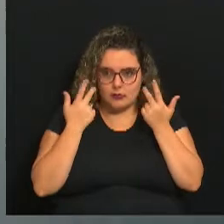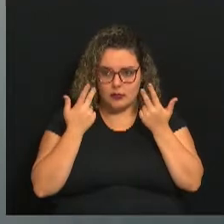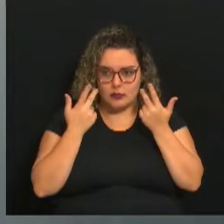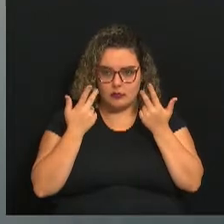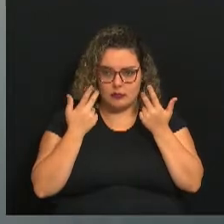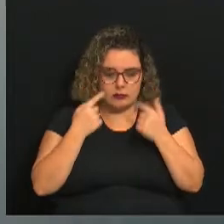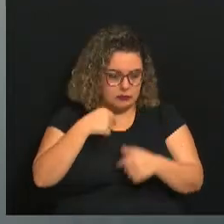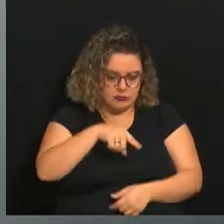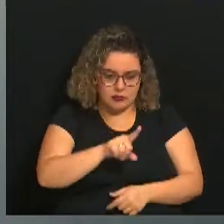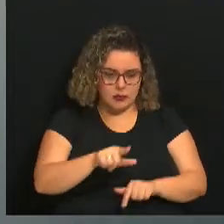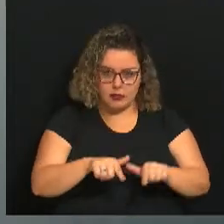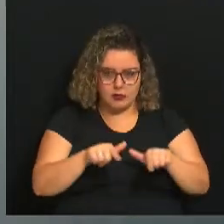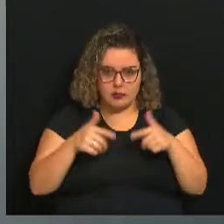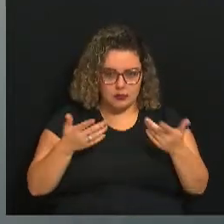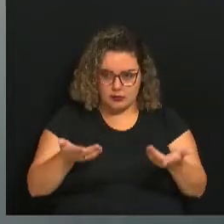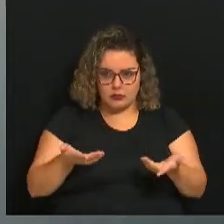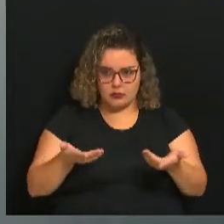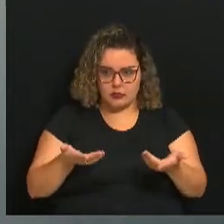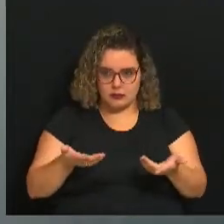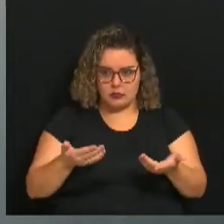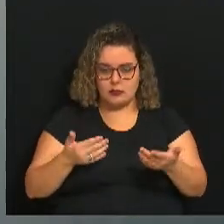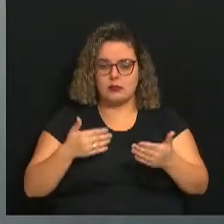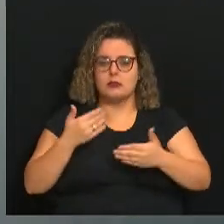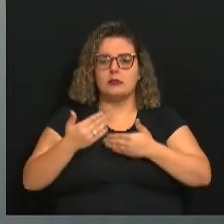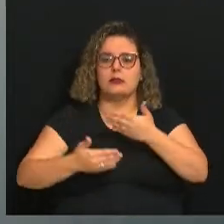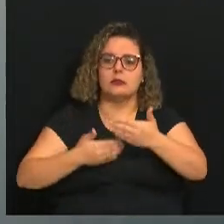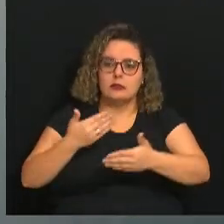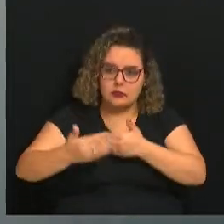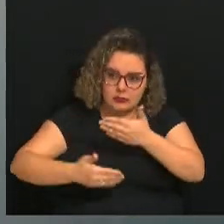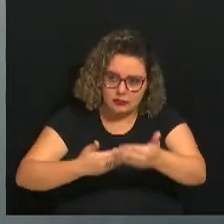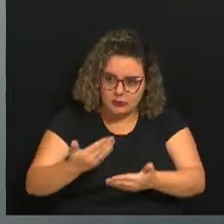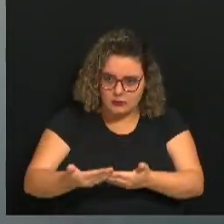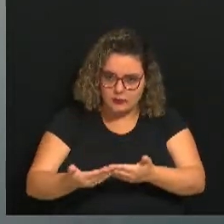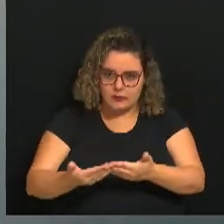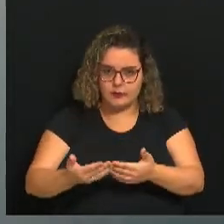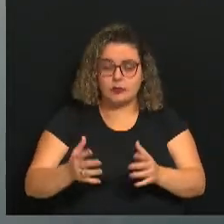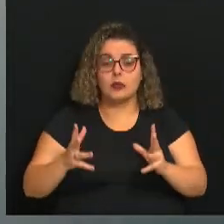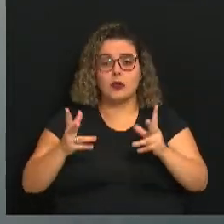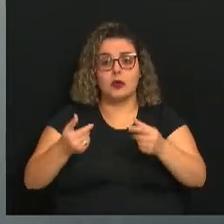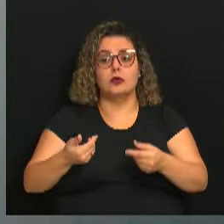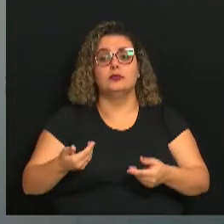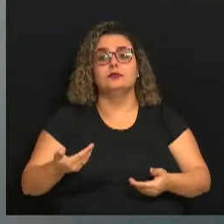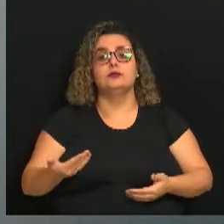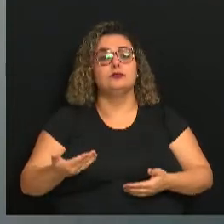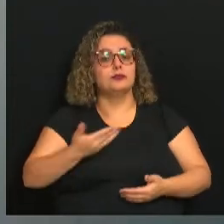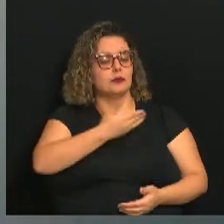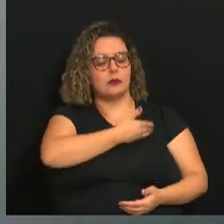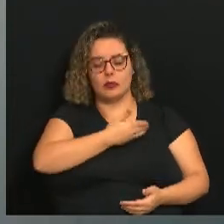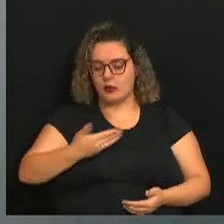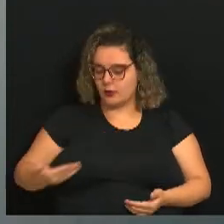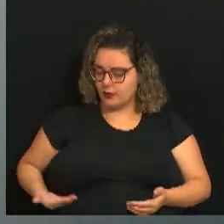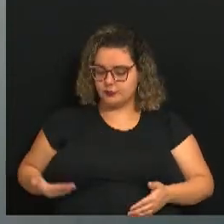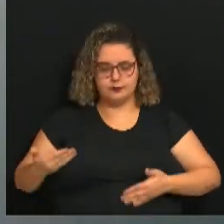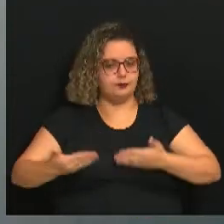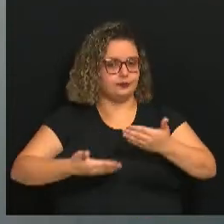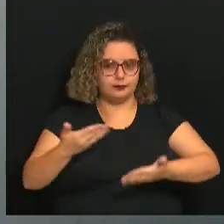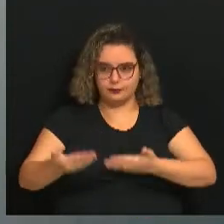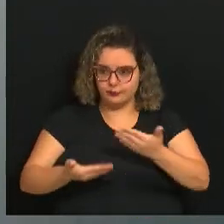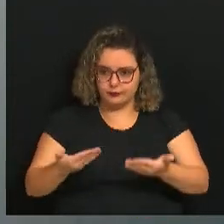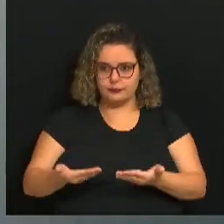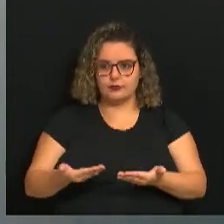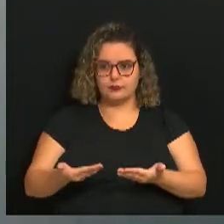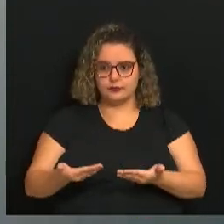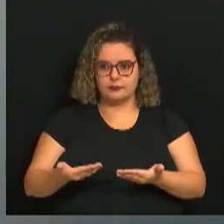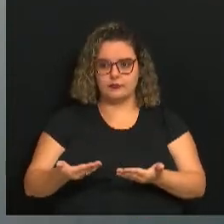foram trabalhar. E, consequentemente, o serviço, a população foi amplamente prejudicada. O serviço deixou